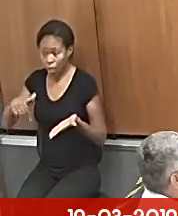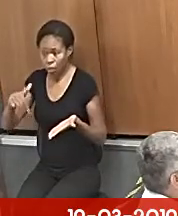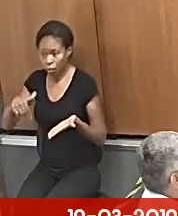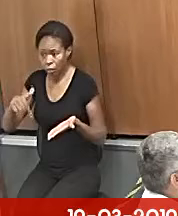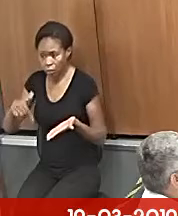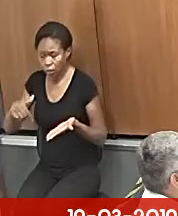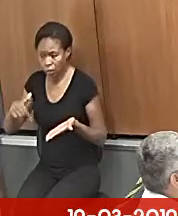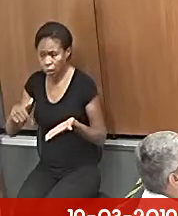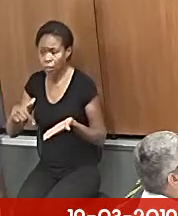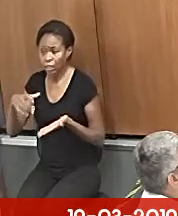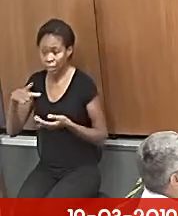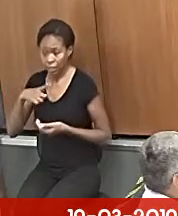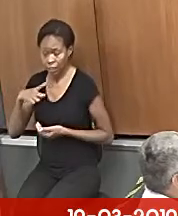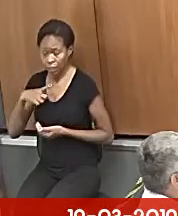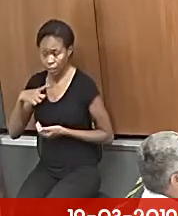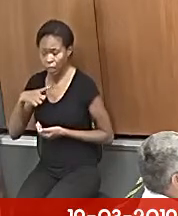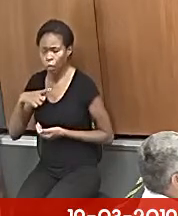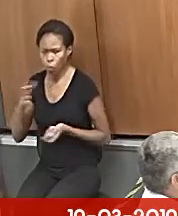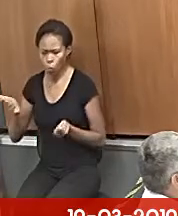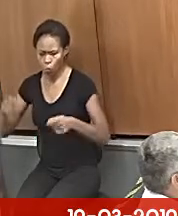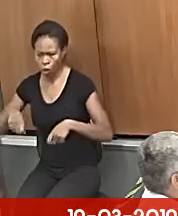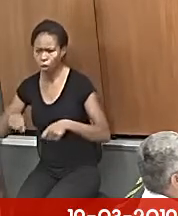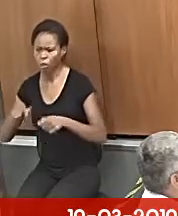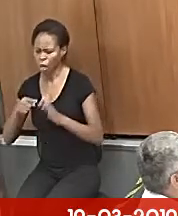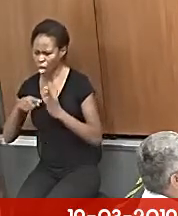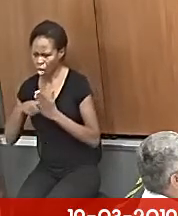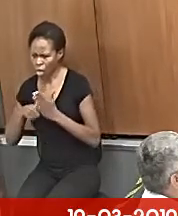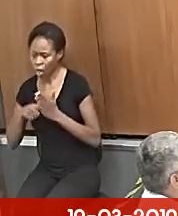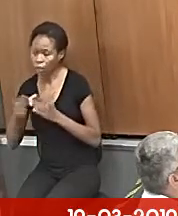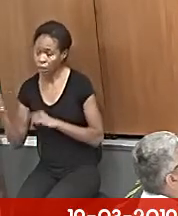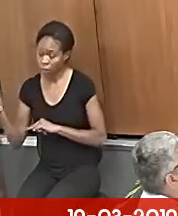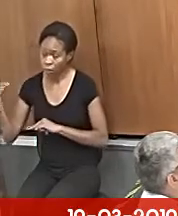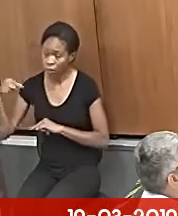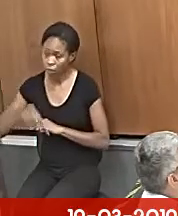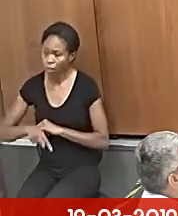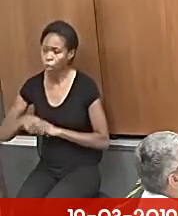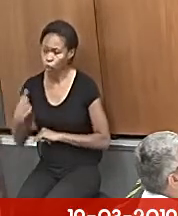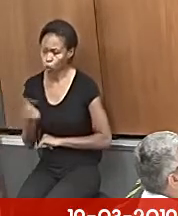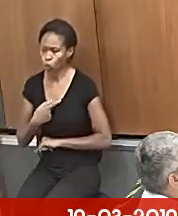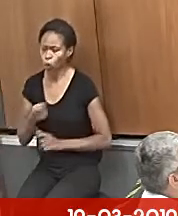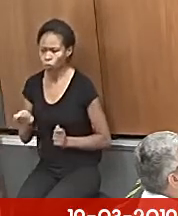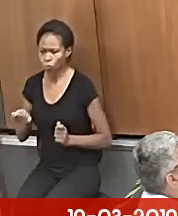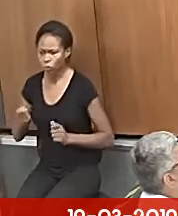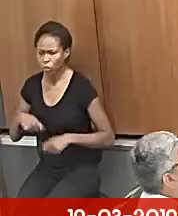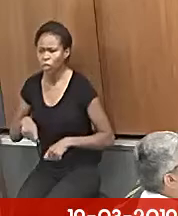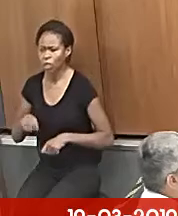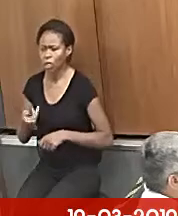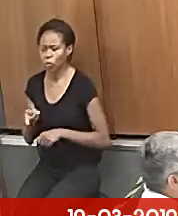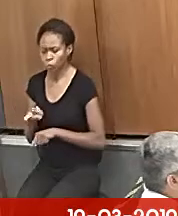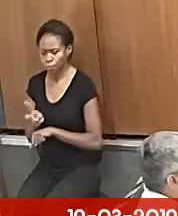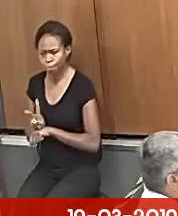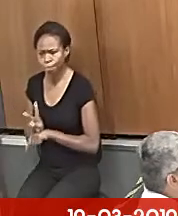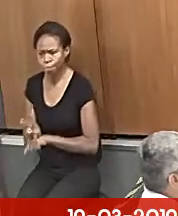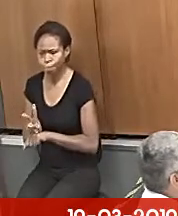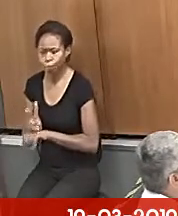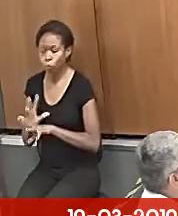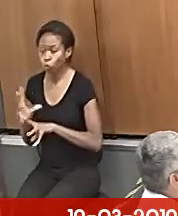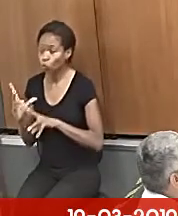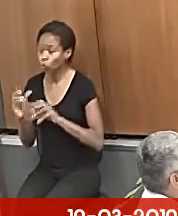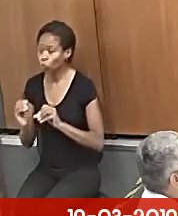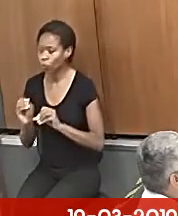essas denúncias elas possam chegar e que a gente possa ir juntos abraçar todas as causas de todo tipo de deficiência também é